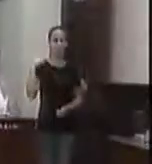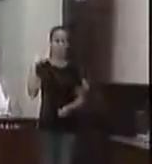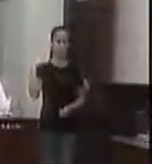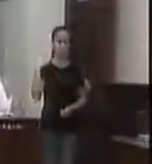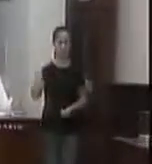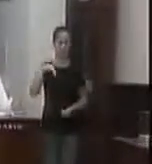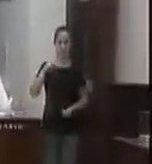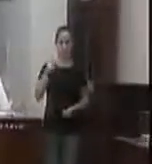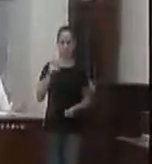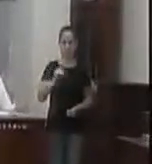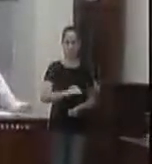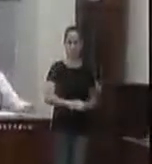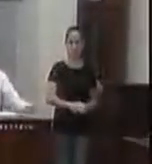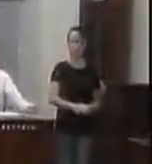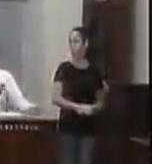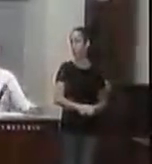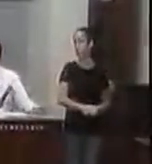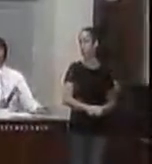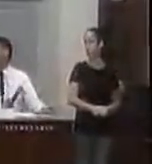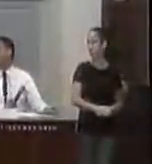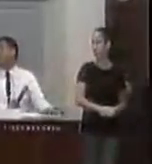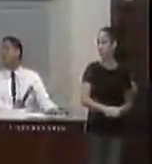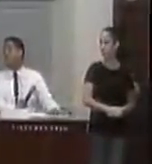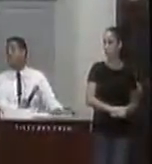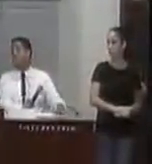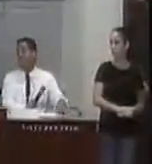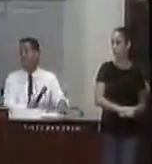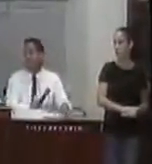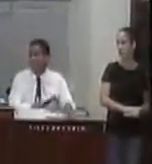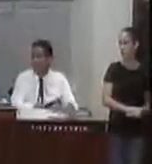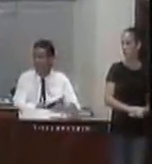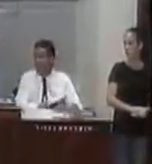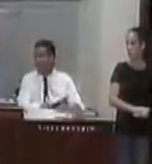Vereadora Michele Vieira Cabral da Silva.